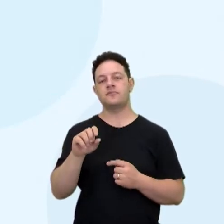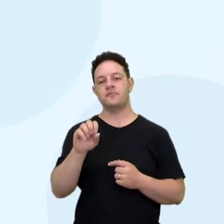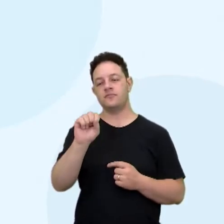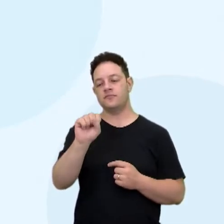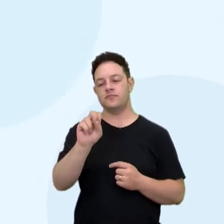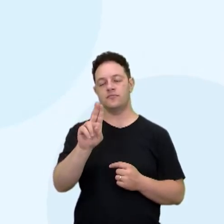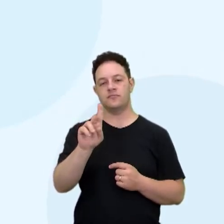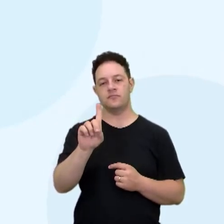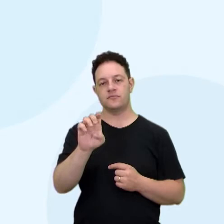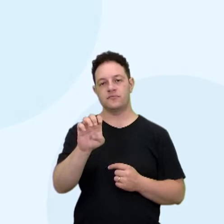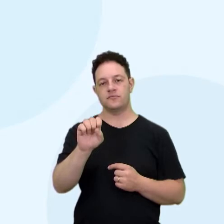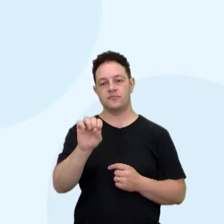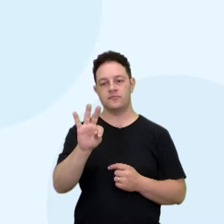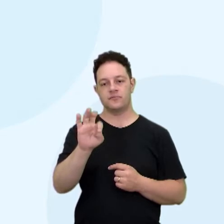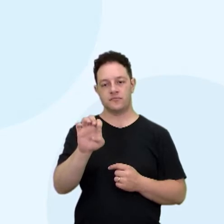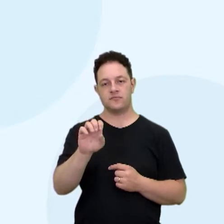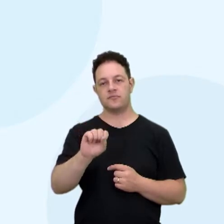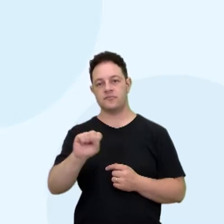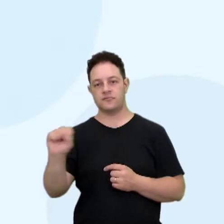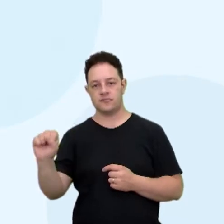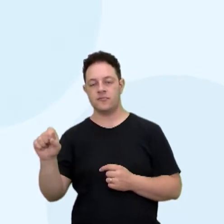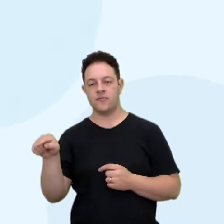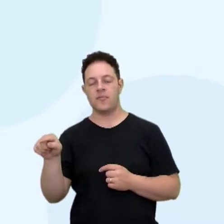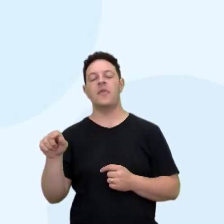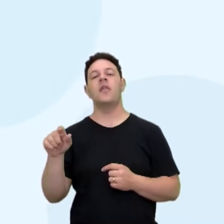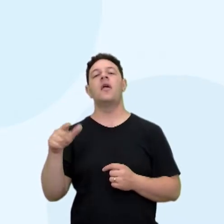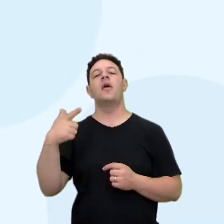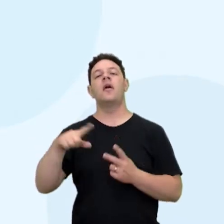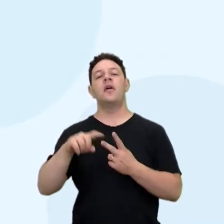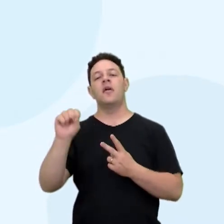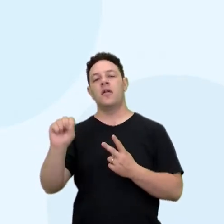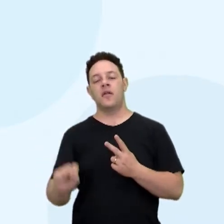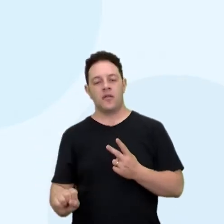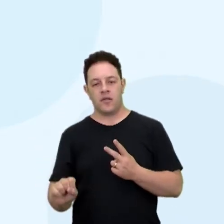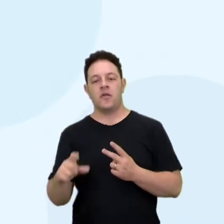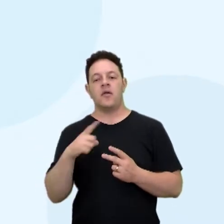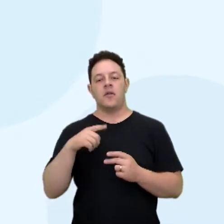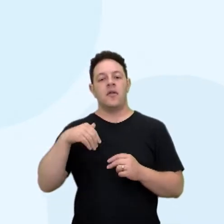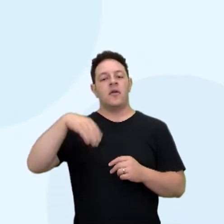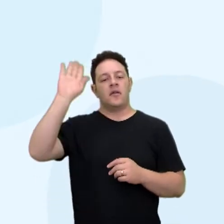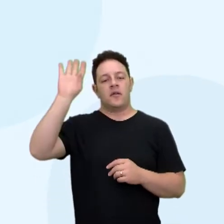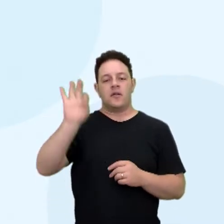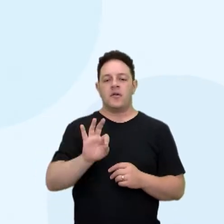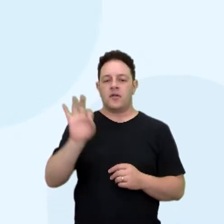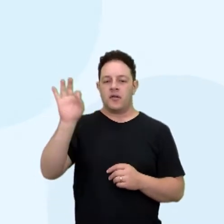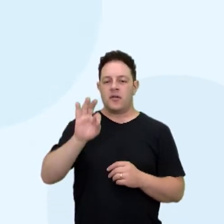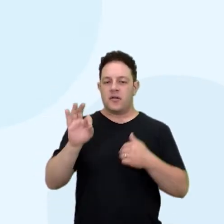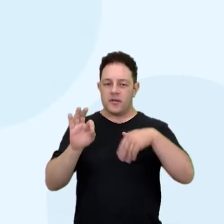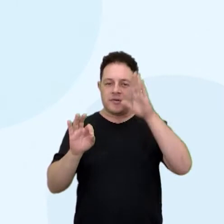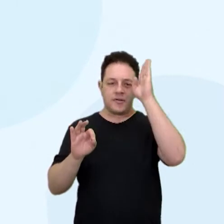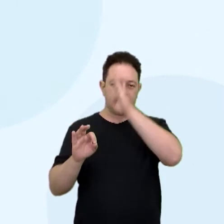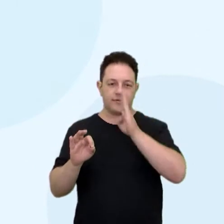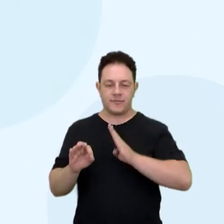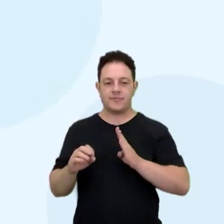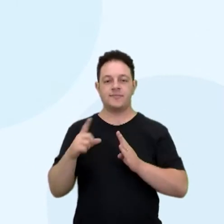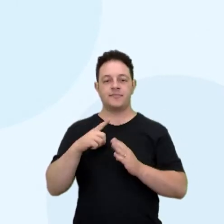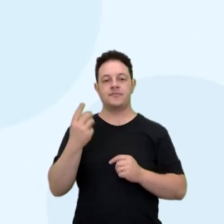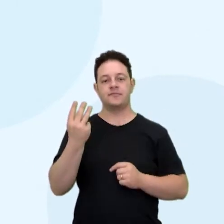as regiões com menor índice de taxa de analfabetismo aqui no Brasil, né? Estão aí com